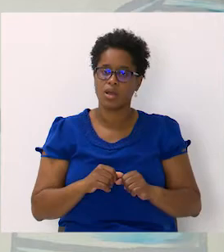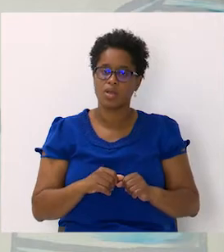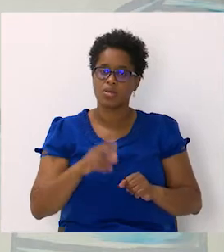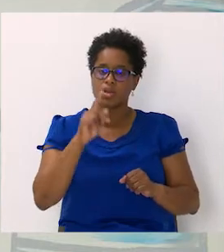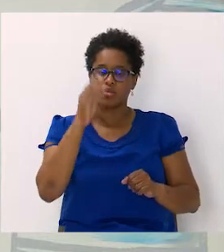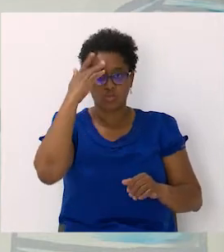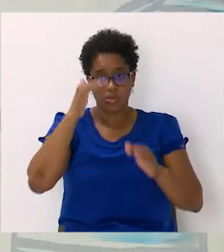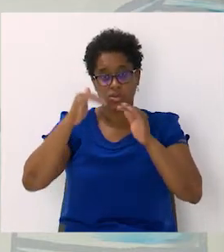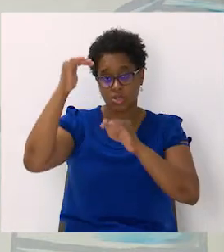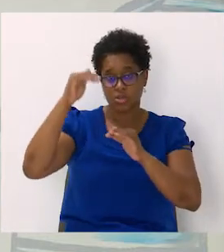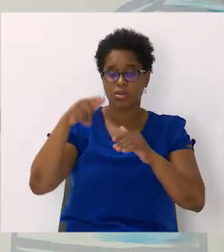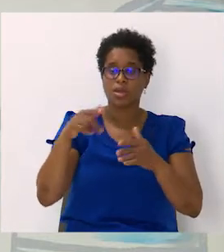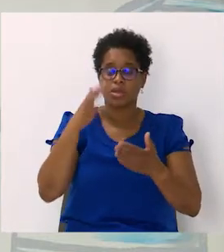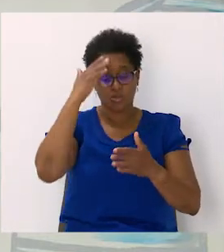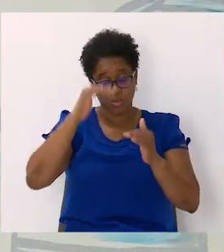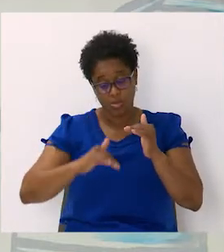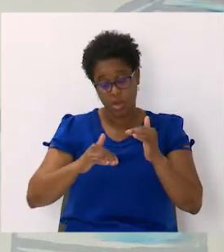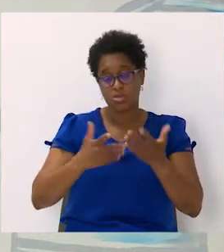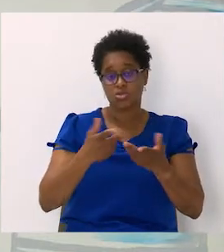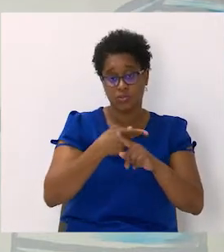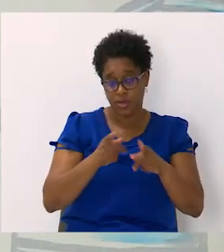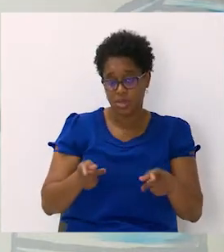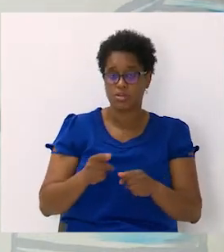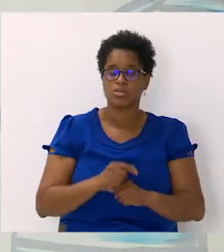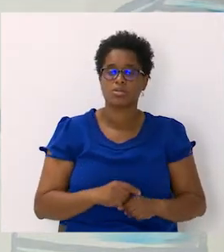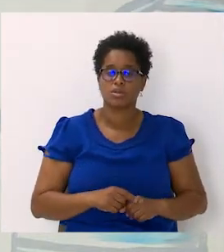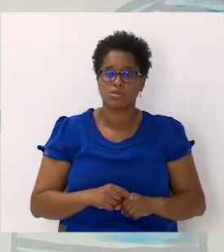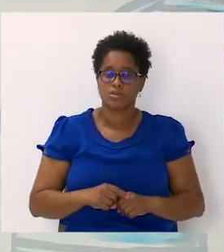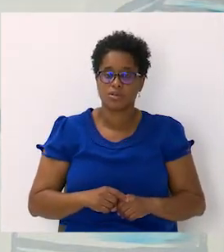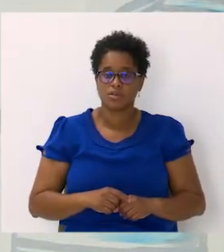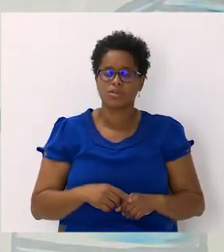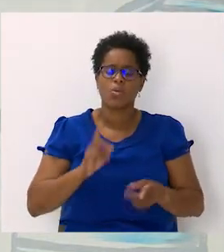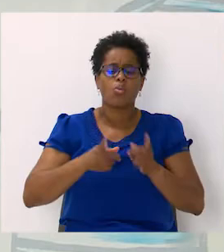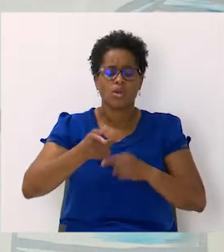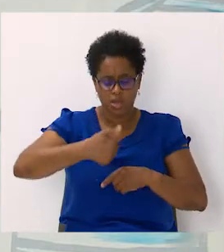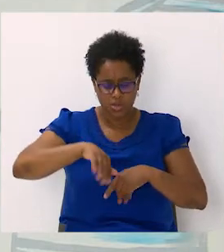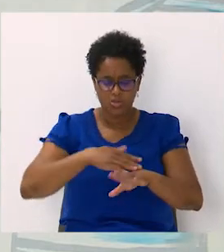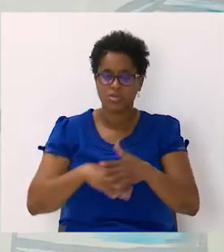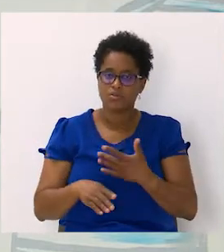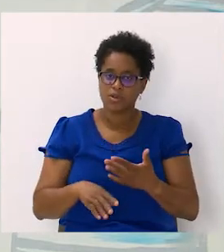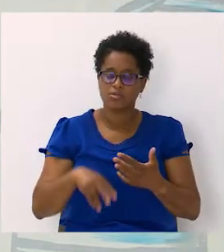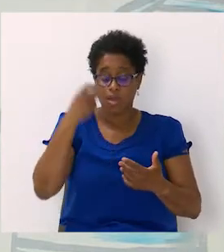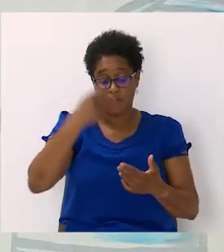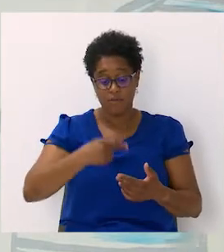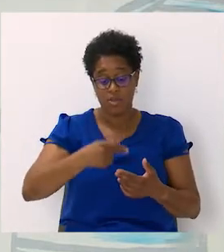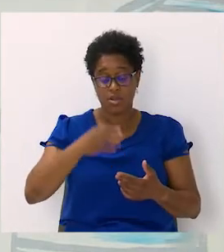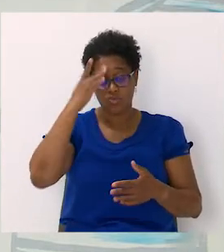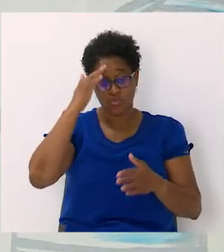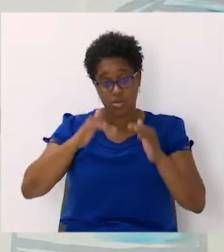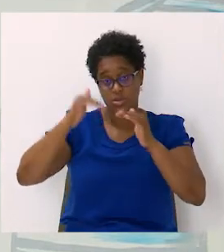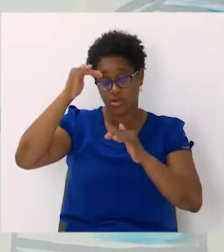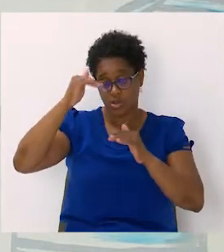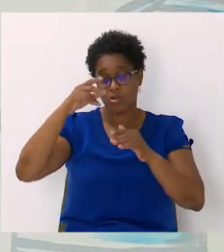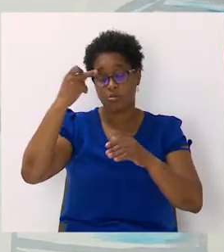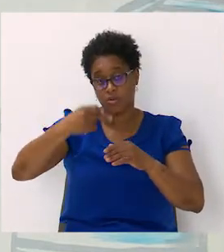com mesmos expoentes e bases diferentes. O que é que vamos fazer? Vamos manter